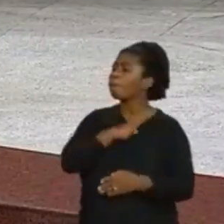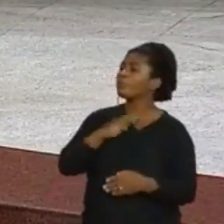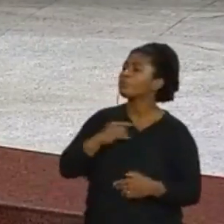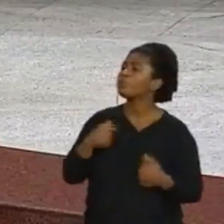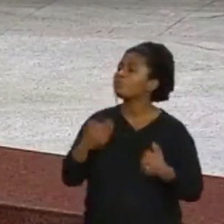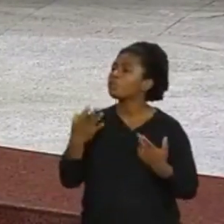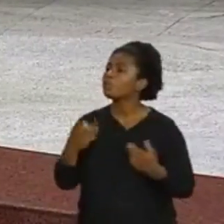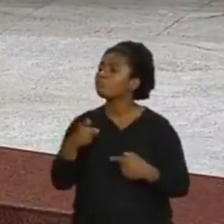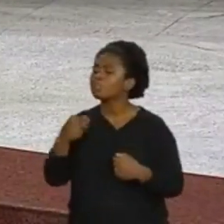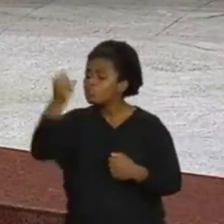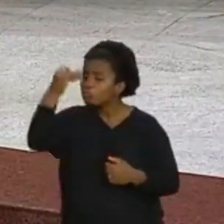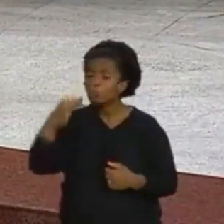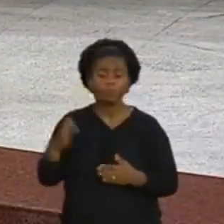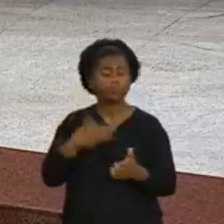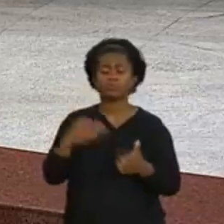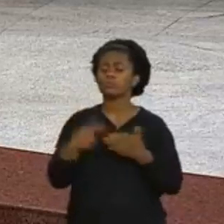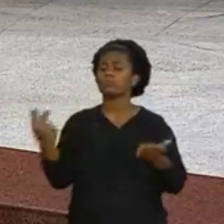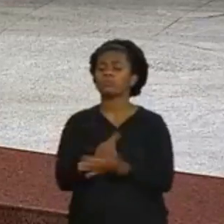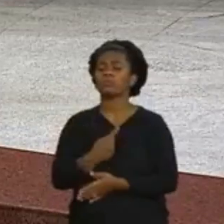É difícil.